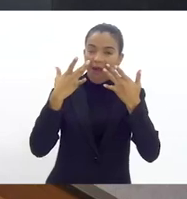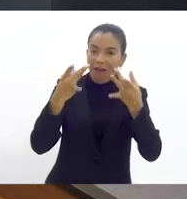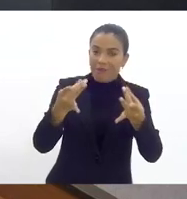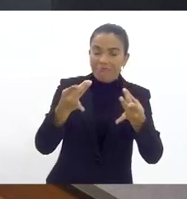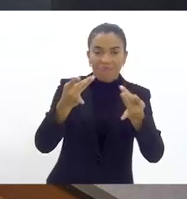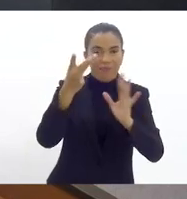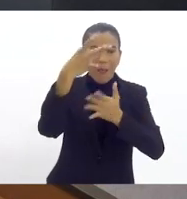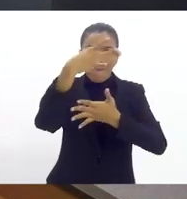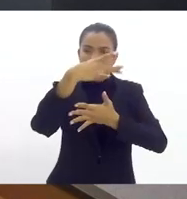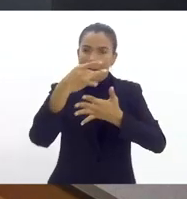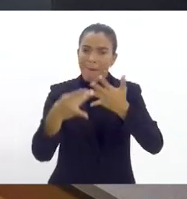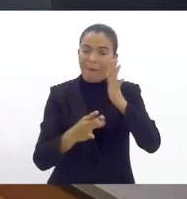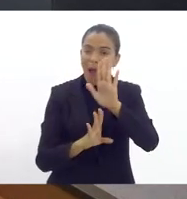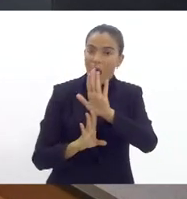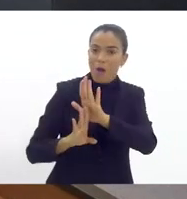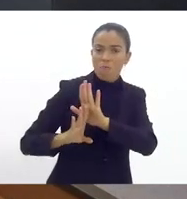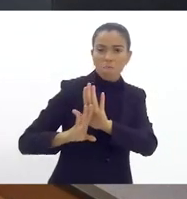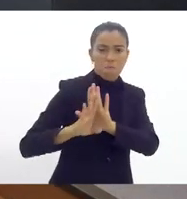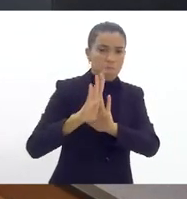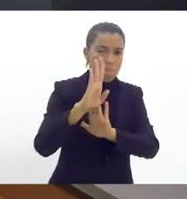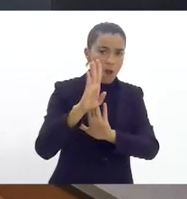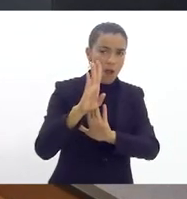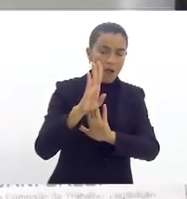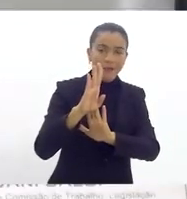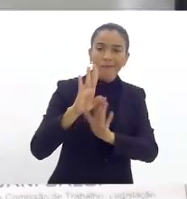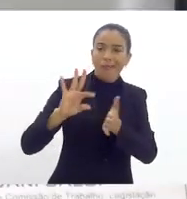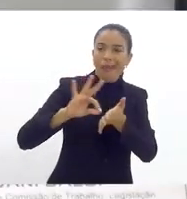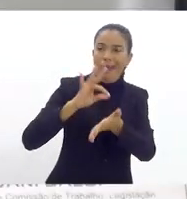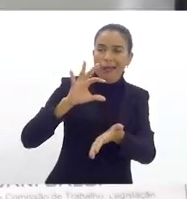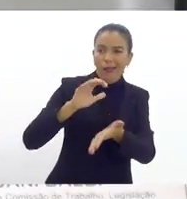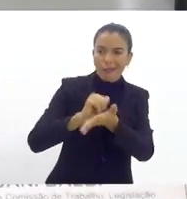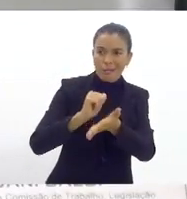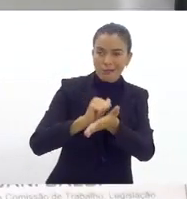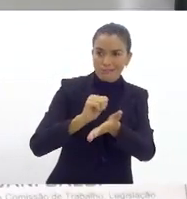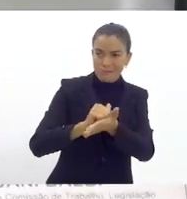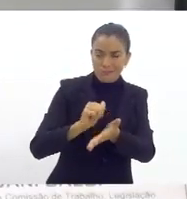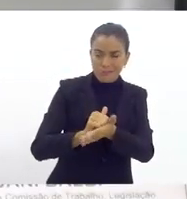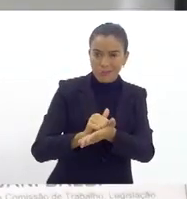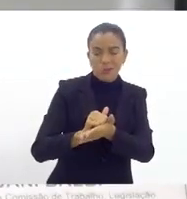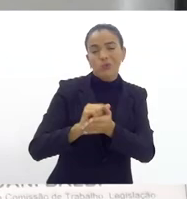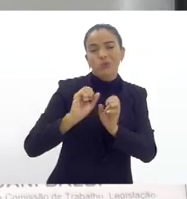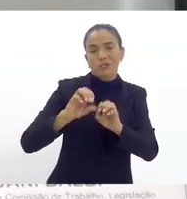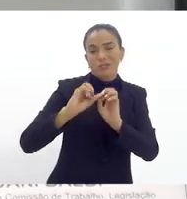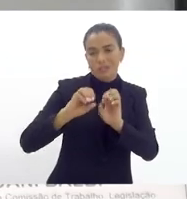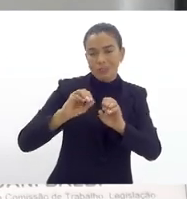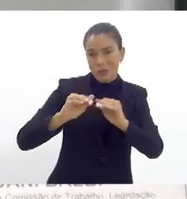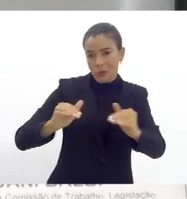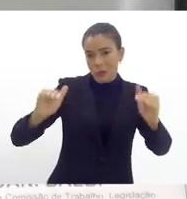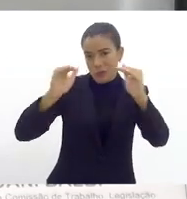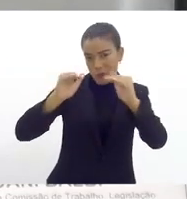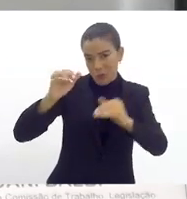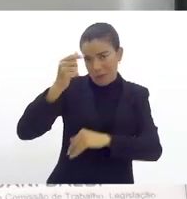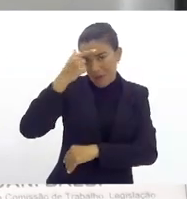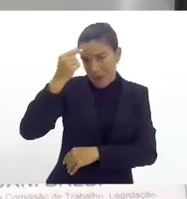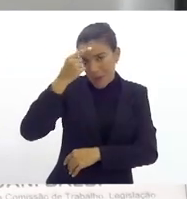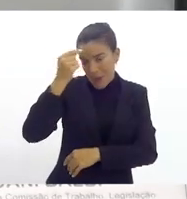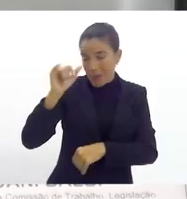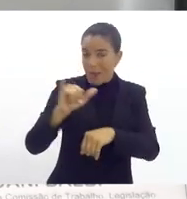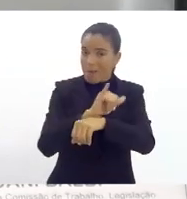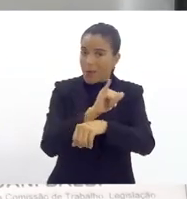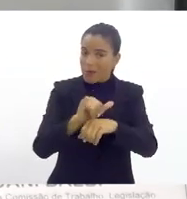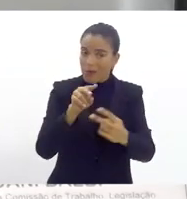dados né o aumento vertiginoso das matrículas no ensino superior privado na modalidade